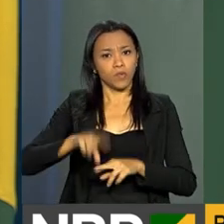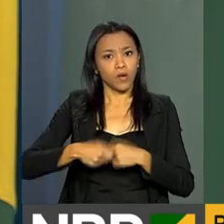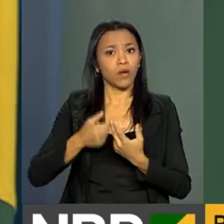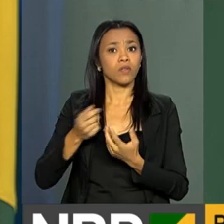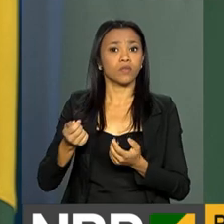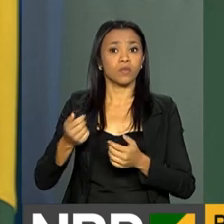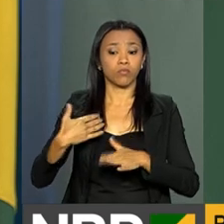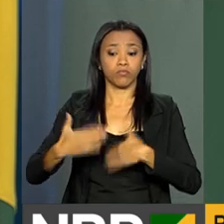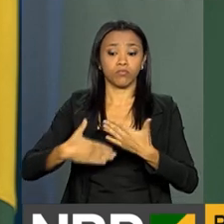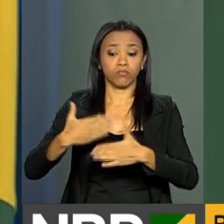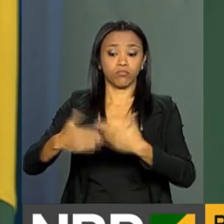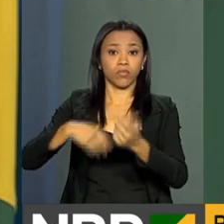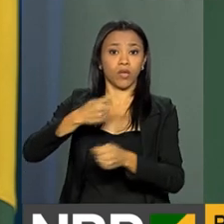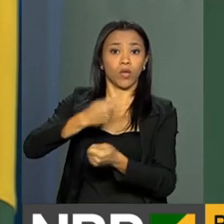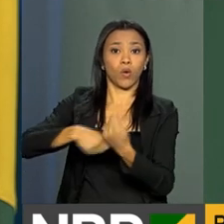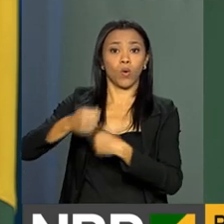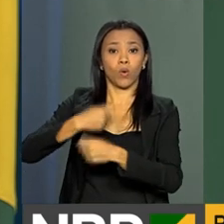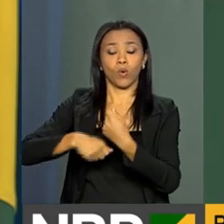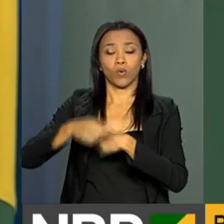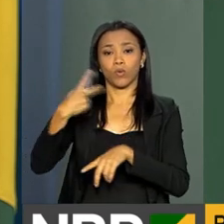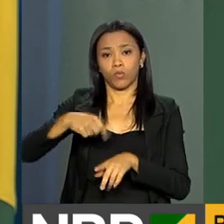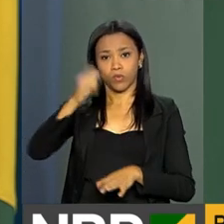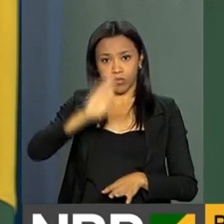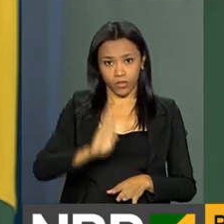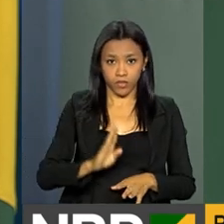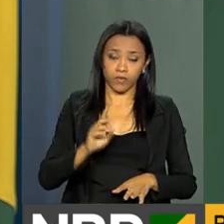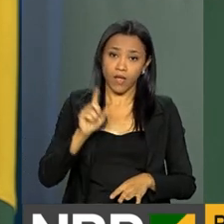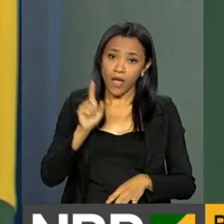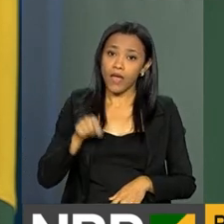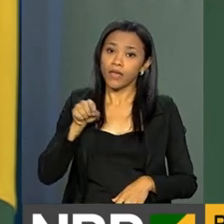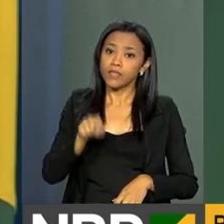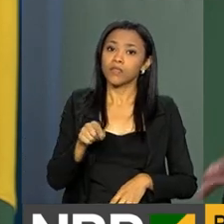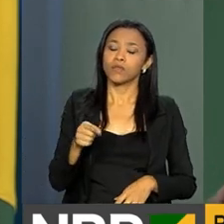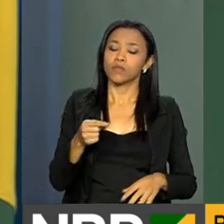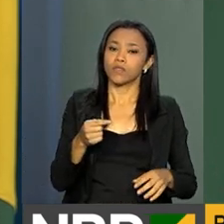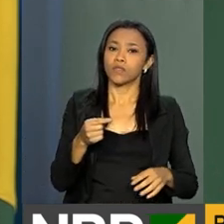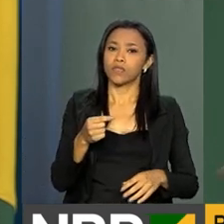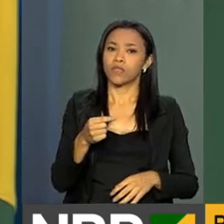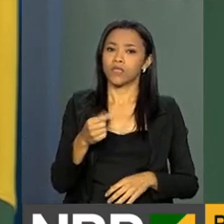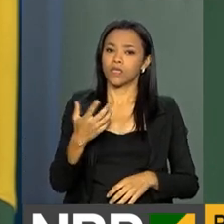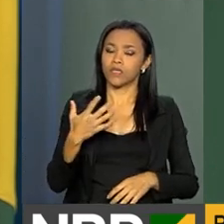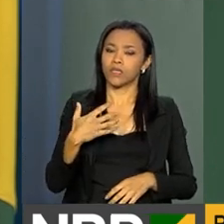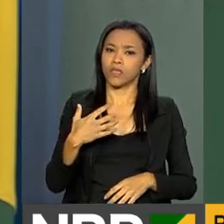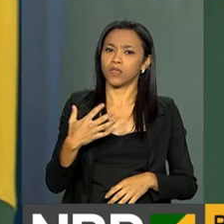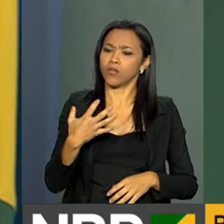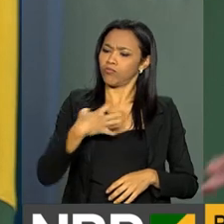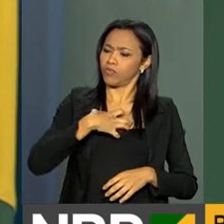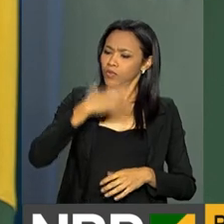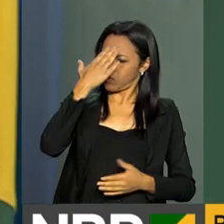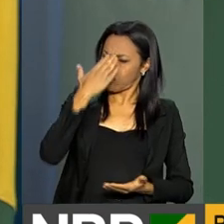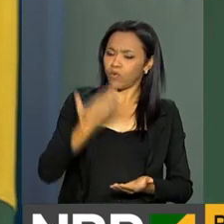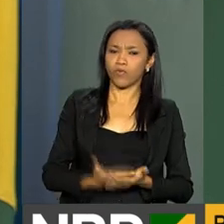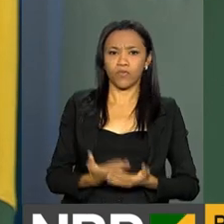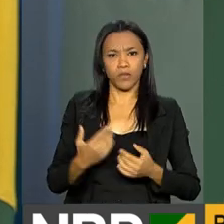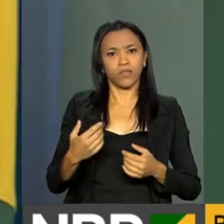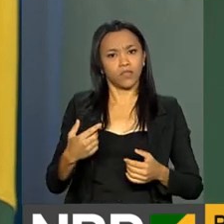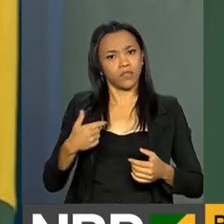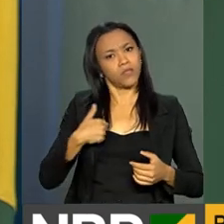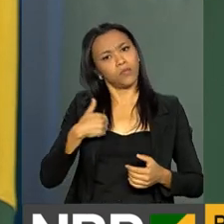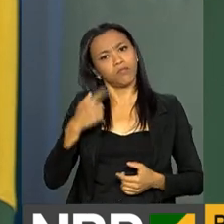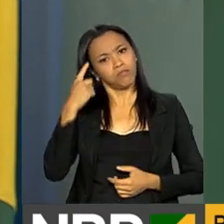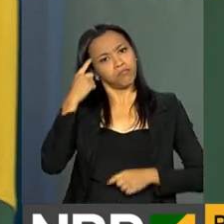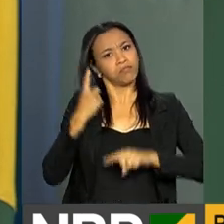economia. E é isso que, digamos, entusiasma a minha confiança, é também o meu